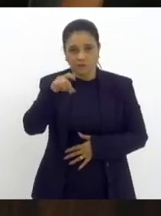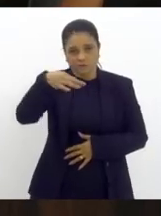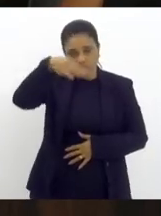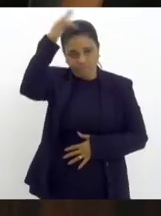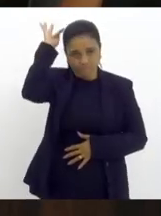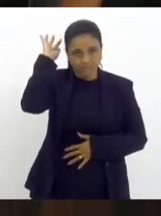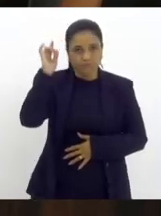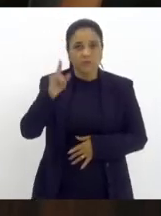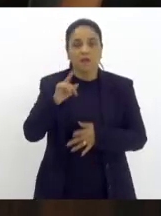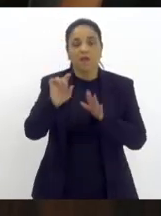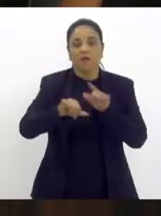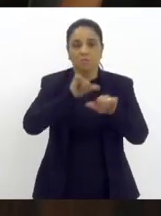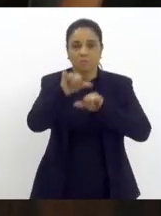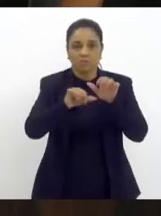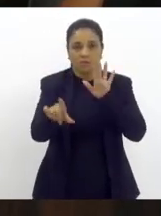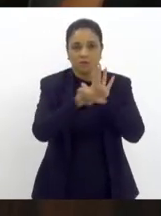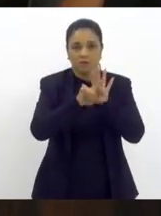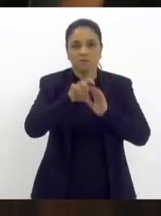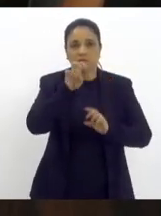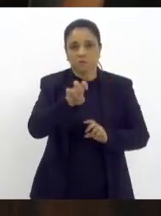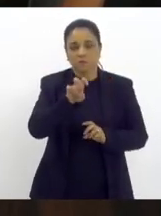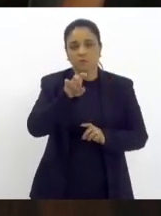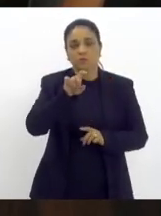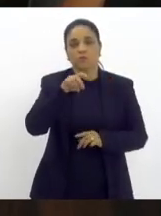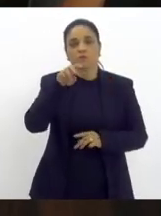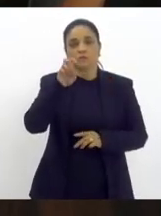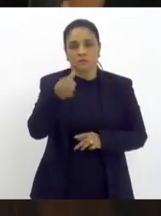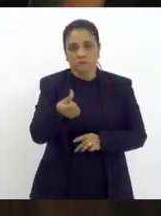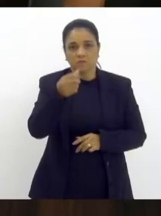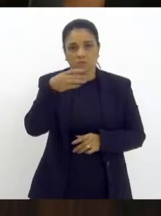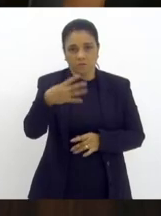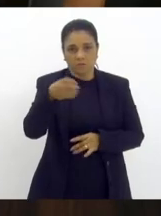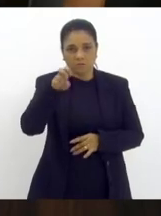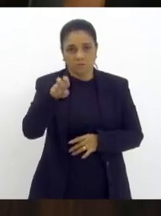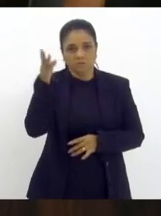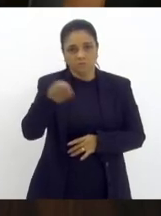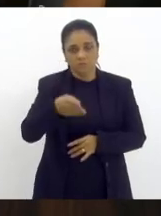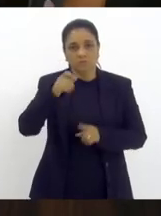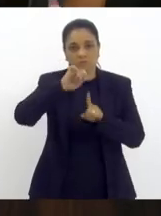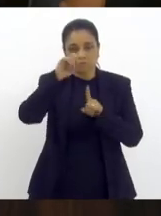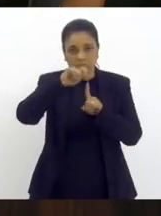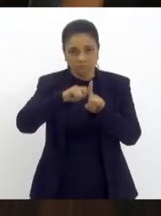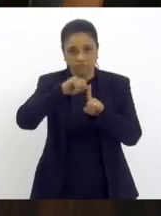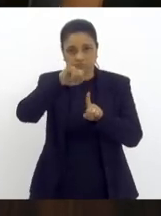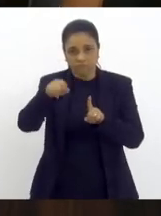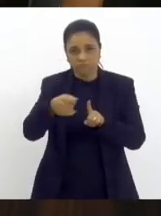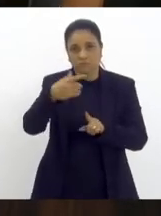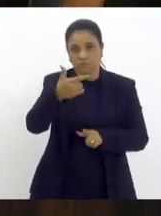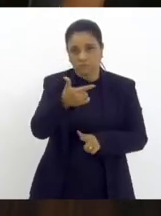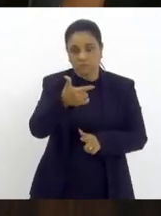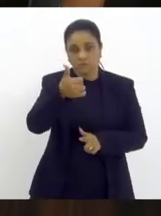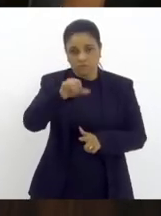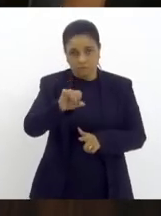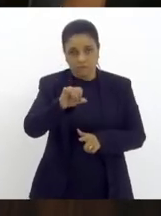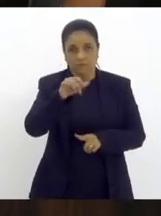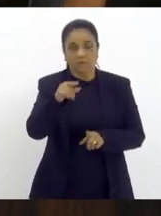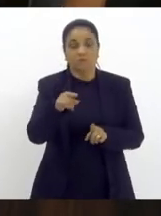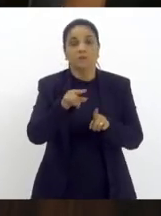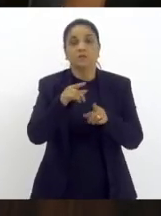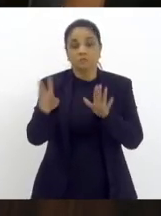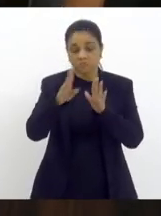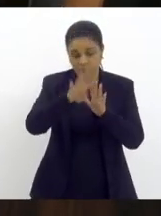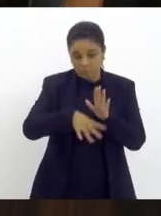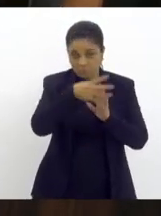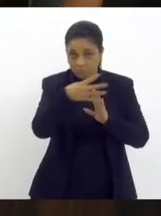o anexo da lei 5.645 de 6 de janeiro 2010 para incluir no calendário Oficial do